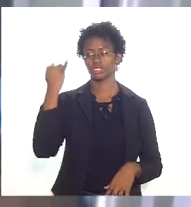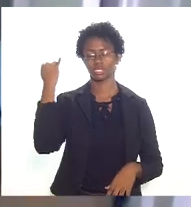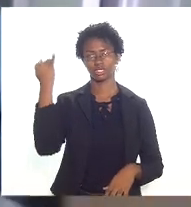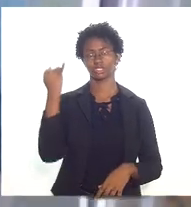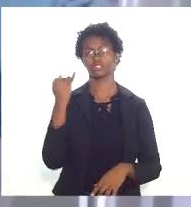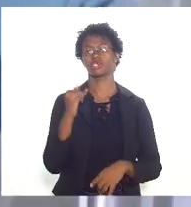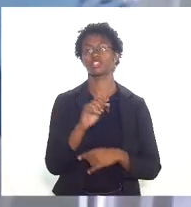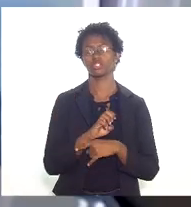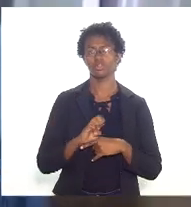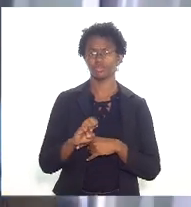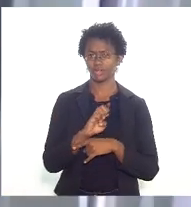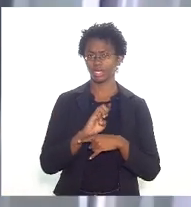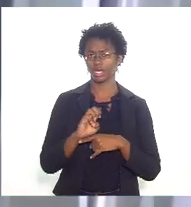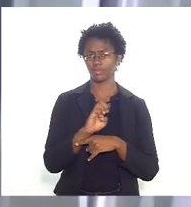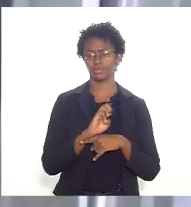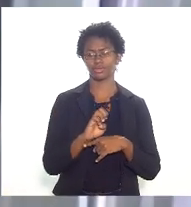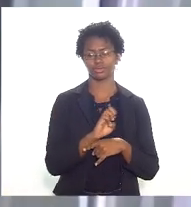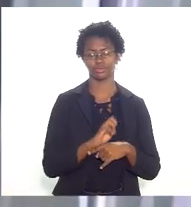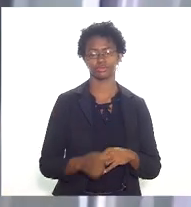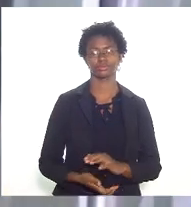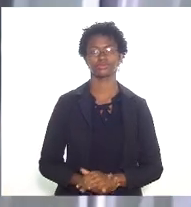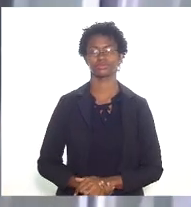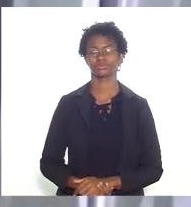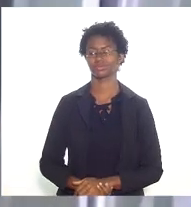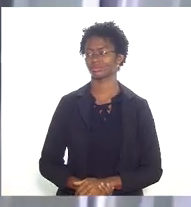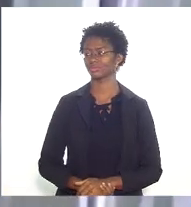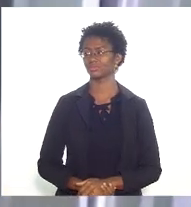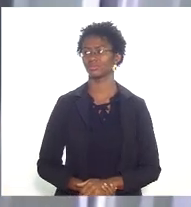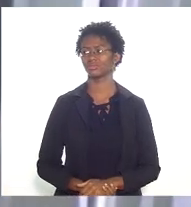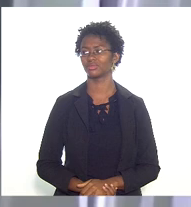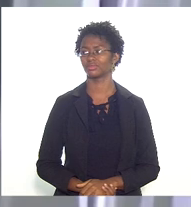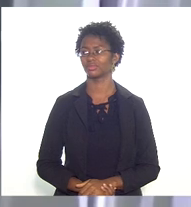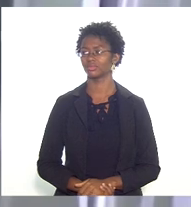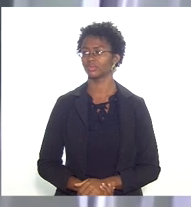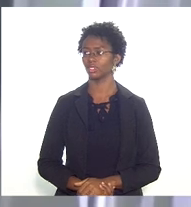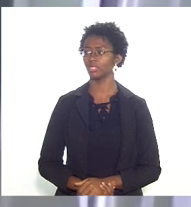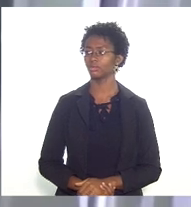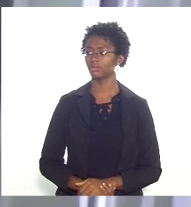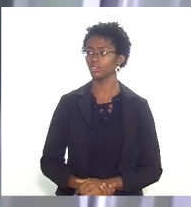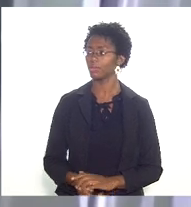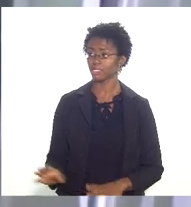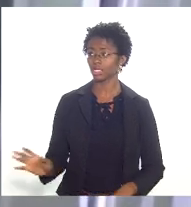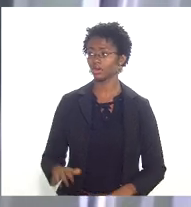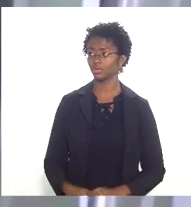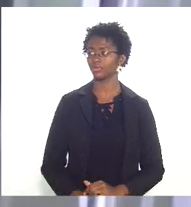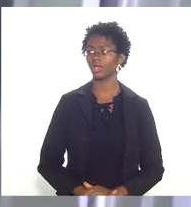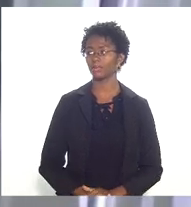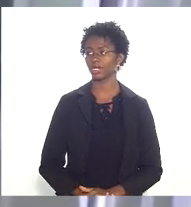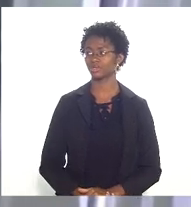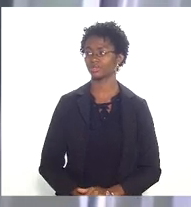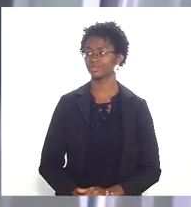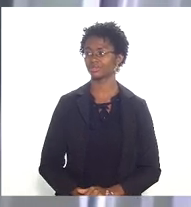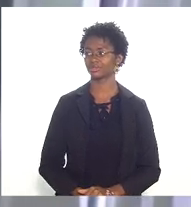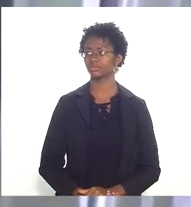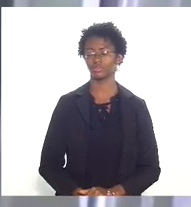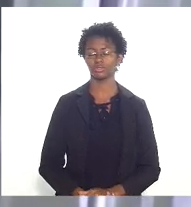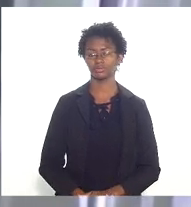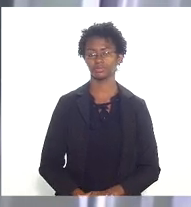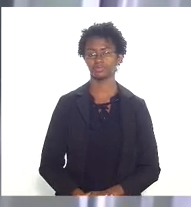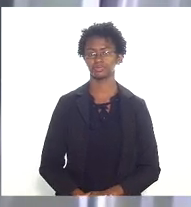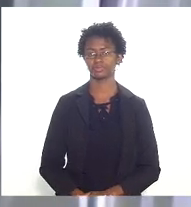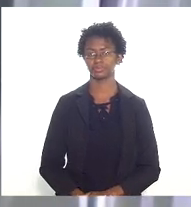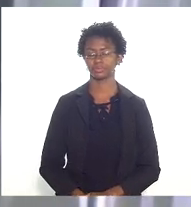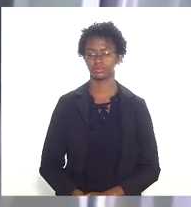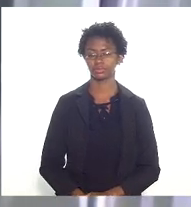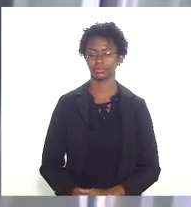nesse caso uma esfera Estadual pode ir a meu ver deve desempenhar na governança na gestão do